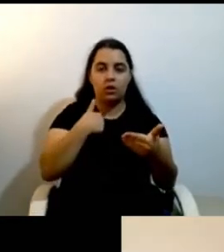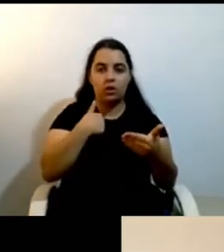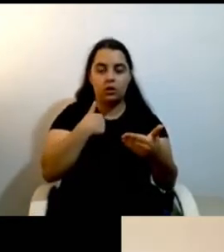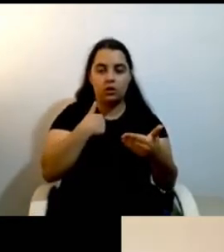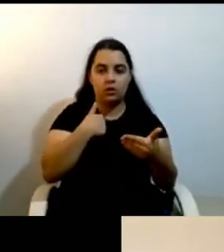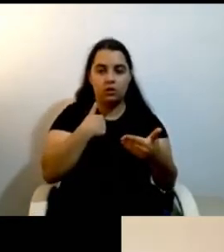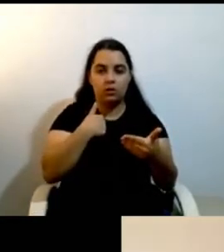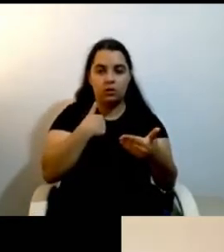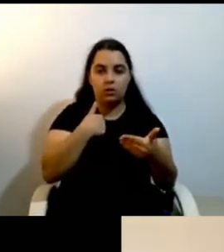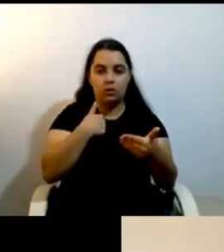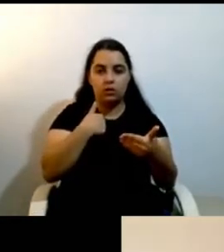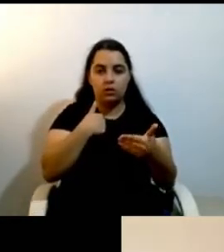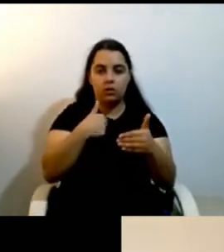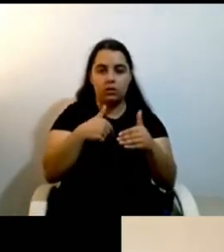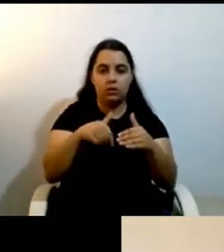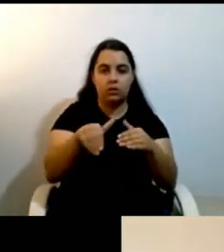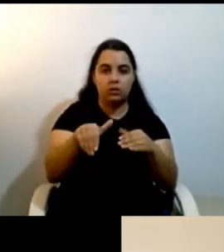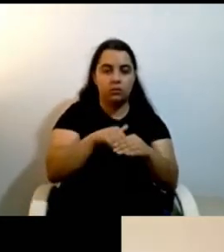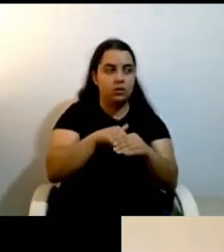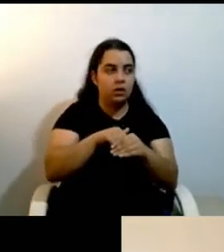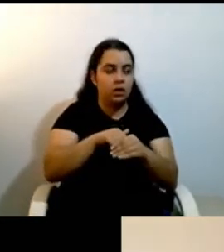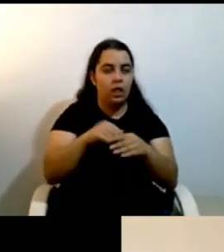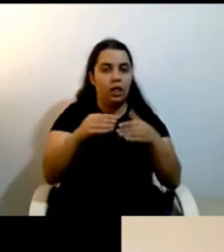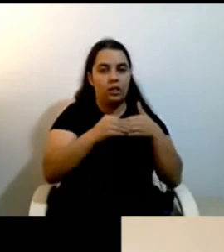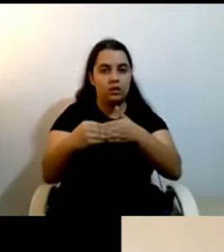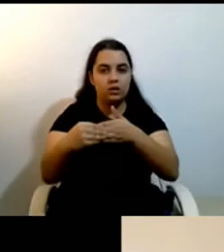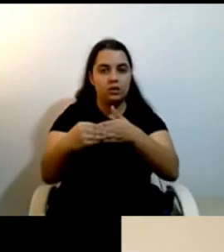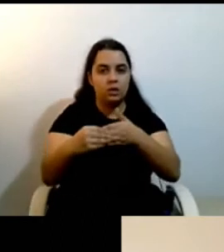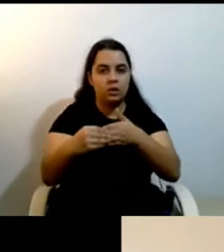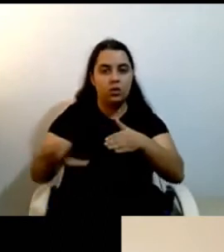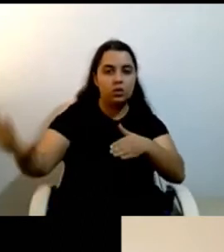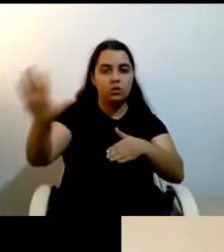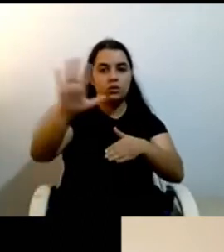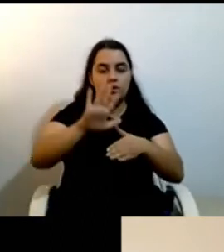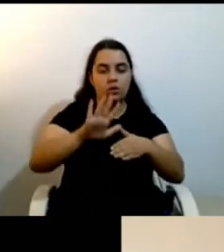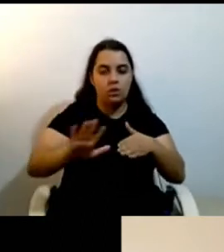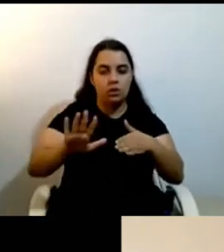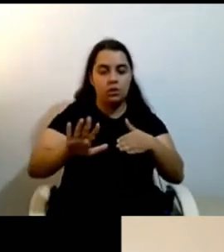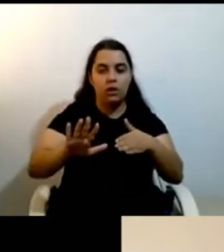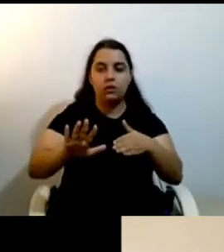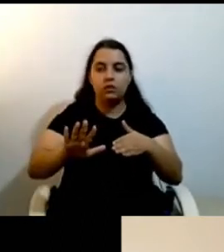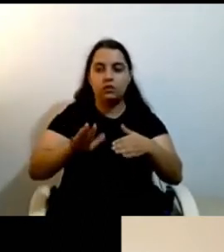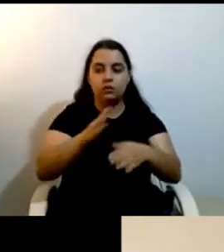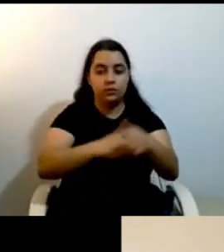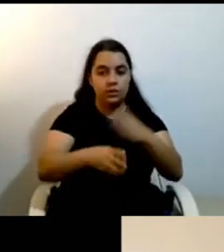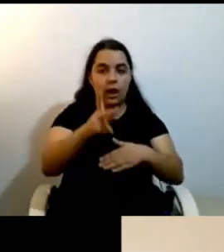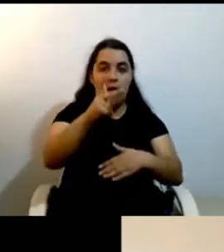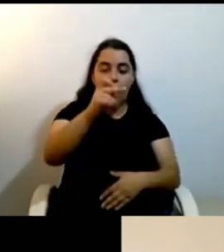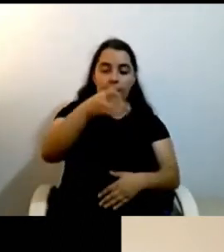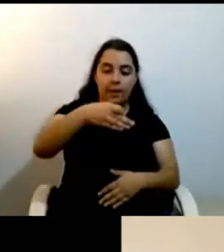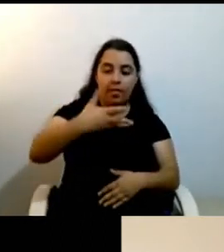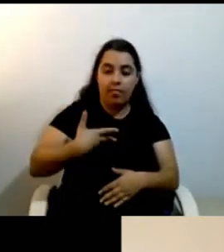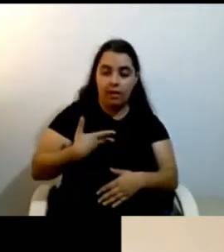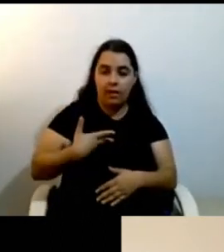da Direção Nacional da Associação Portuguesa de Deficientes, APD, e sou também a diretora